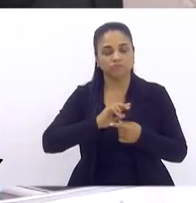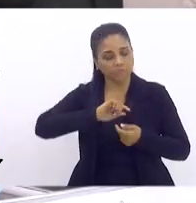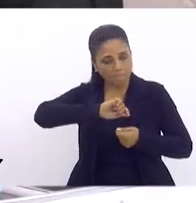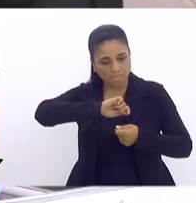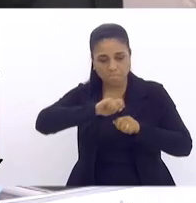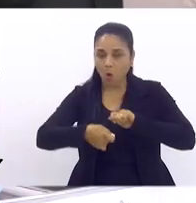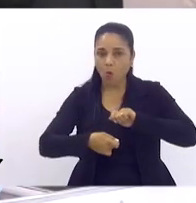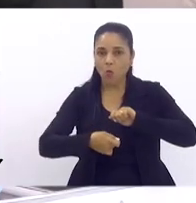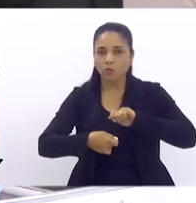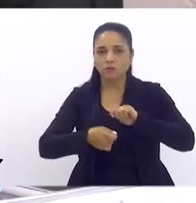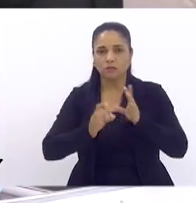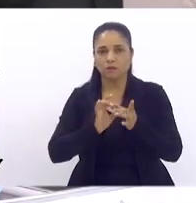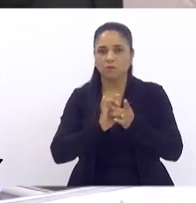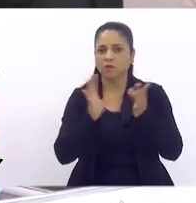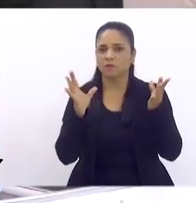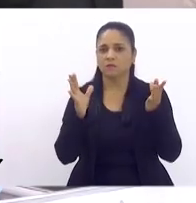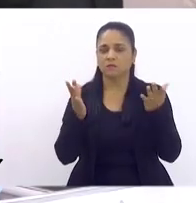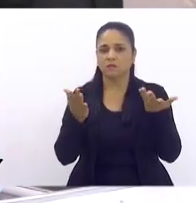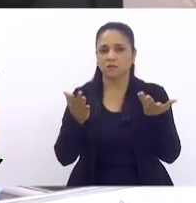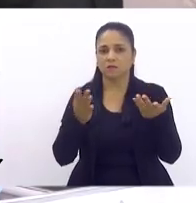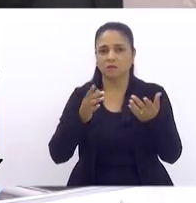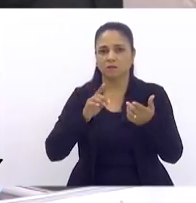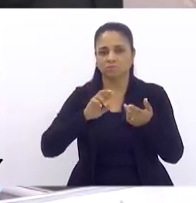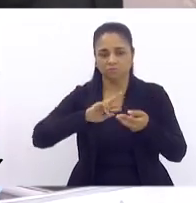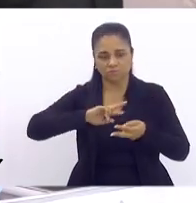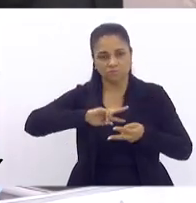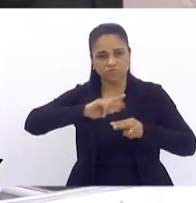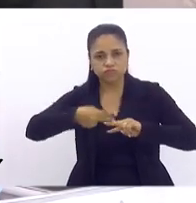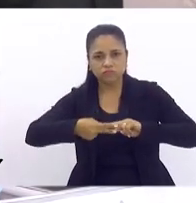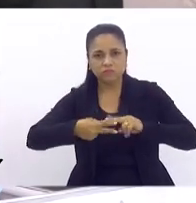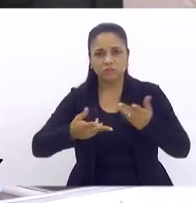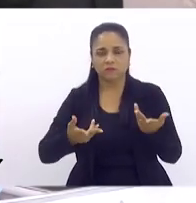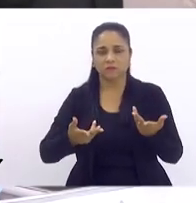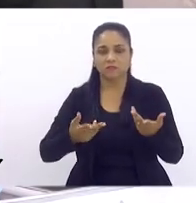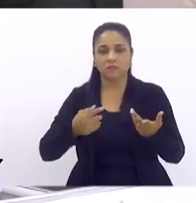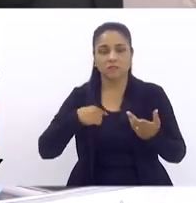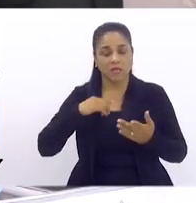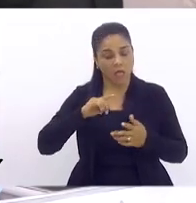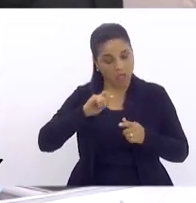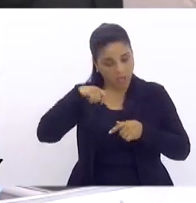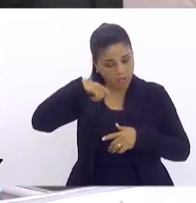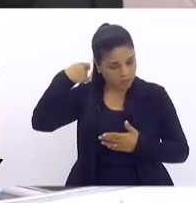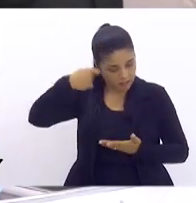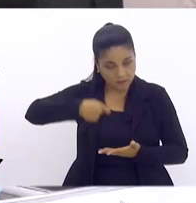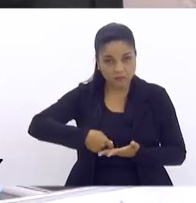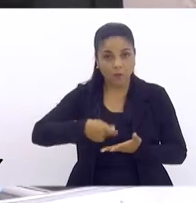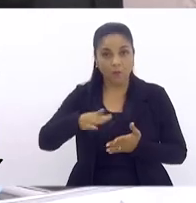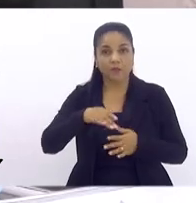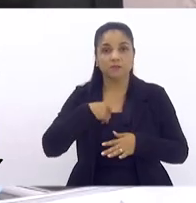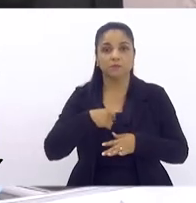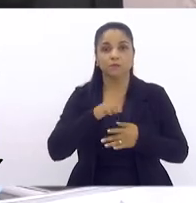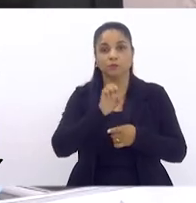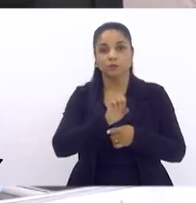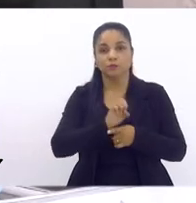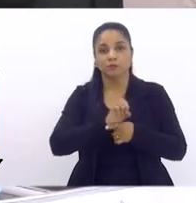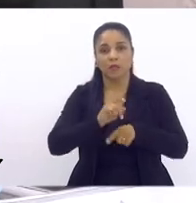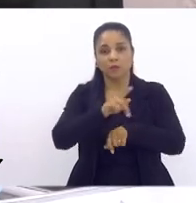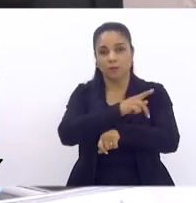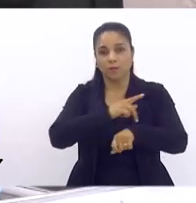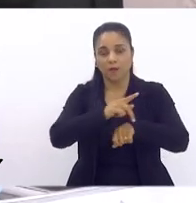democracia e a gente tem que estar preparado para esse caminho ser essa foi a nossa decisão o estado americano tem em torno de